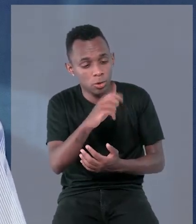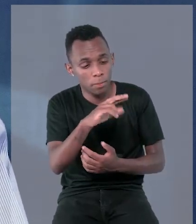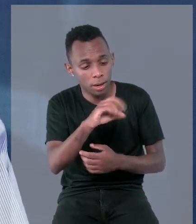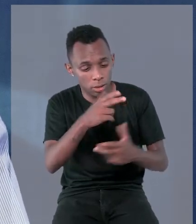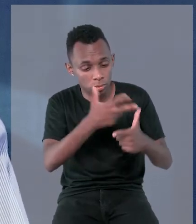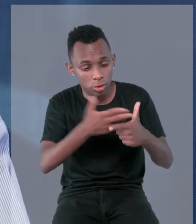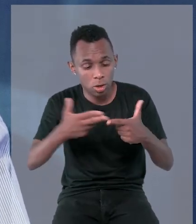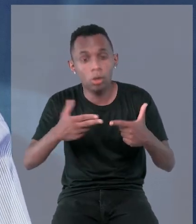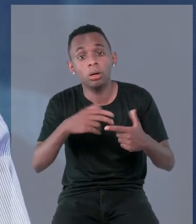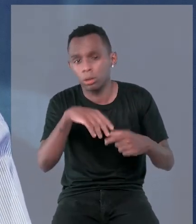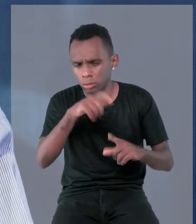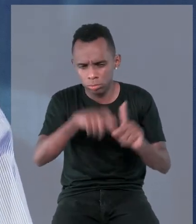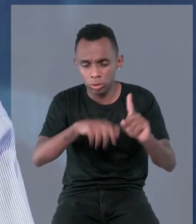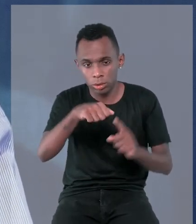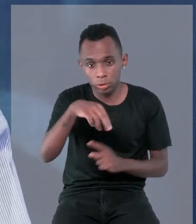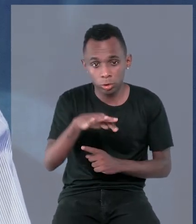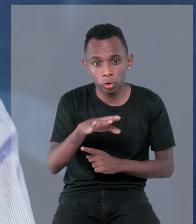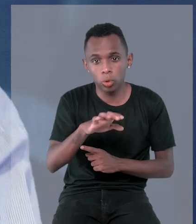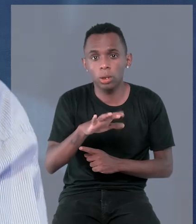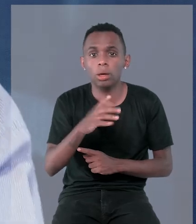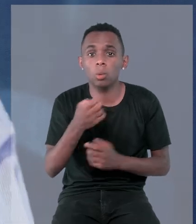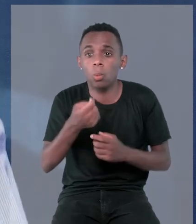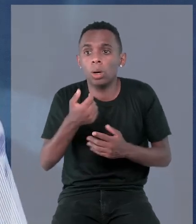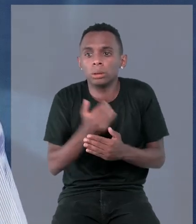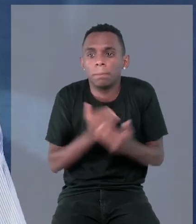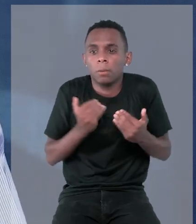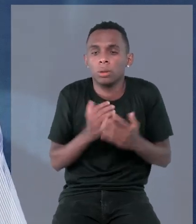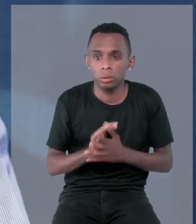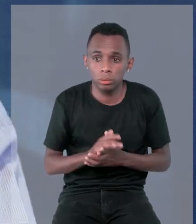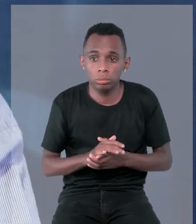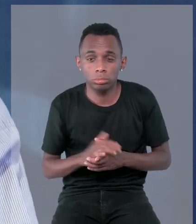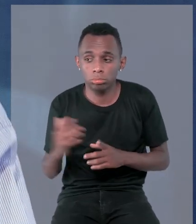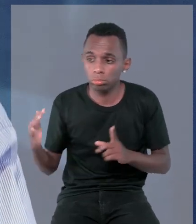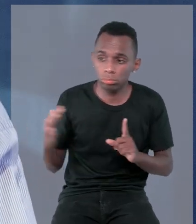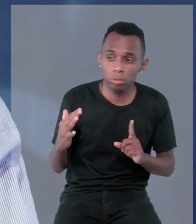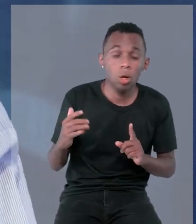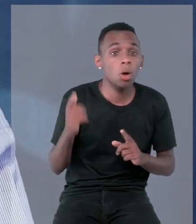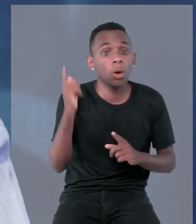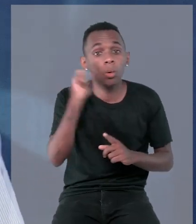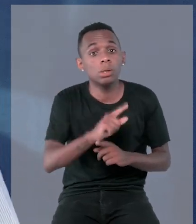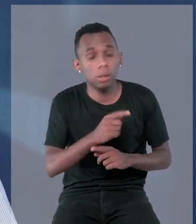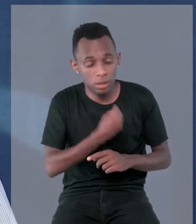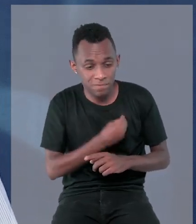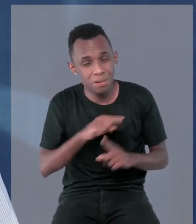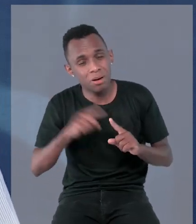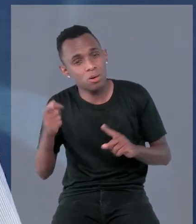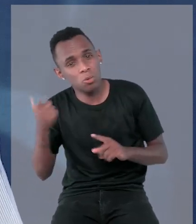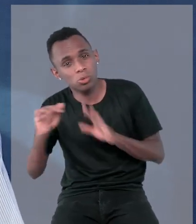episódio que o Anthony tá para morrer lá e os caras vêm, né? Só que ele consegue sobreviver enquanto que esse aqui